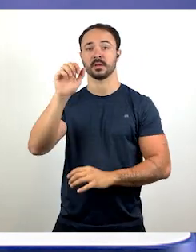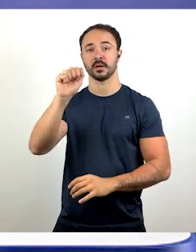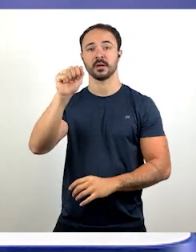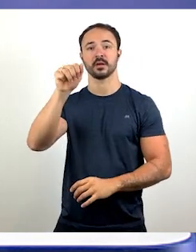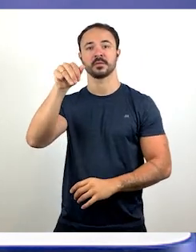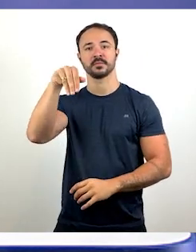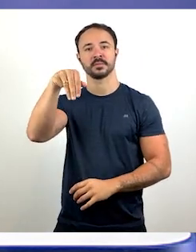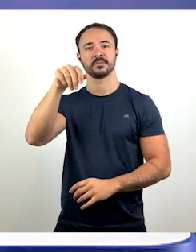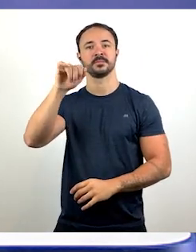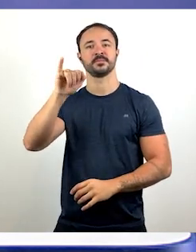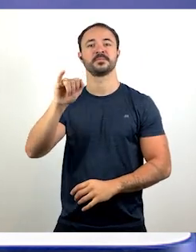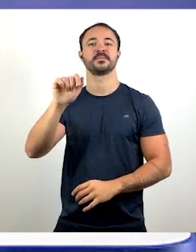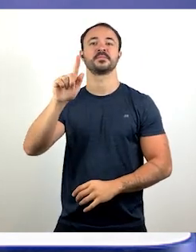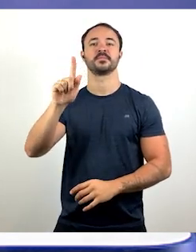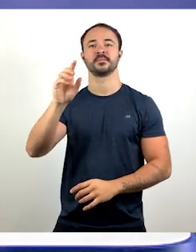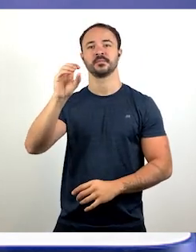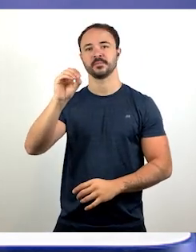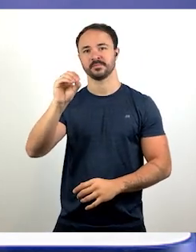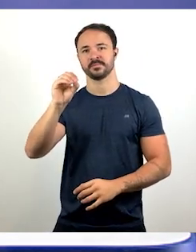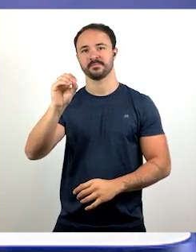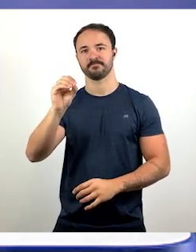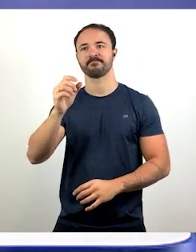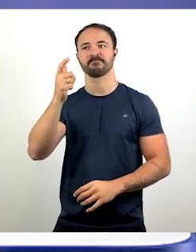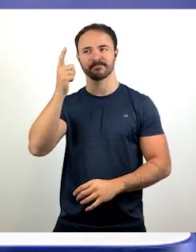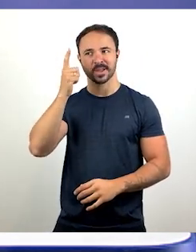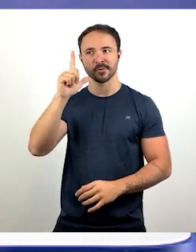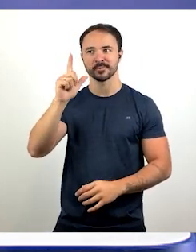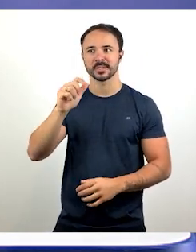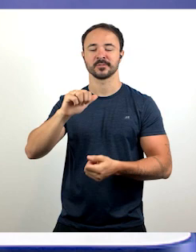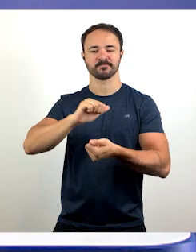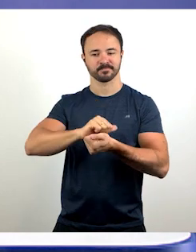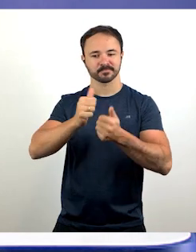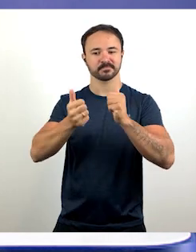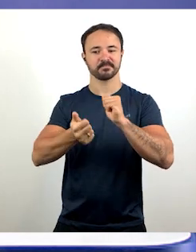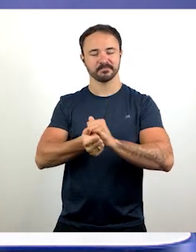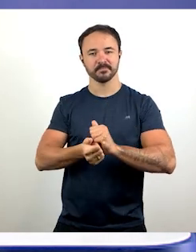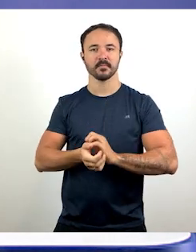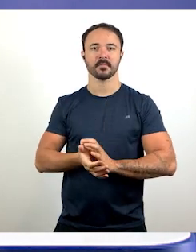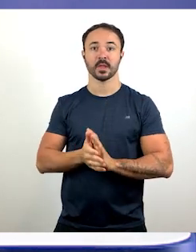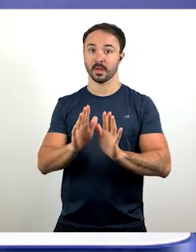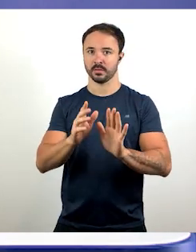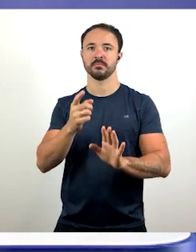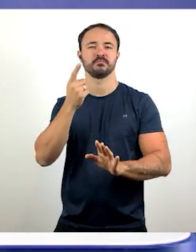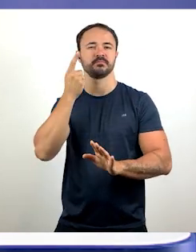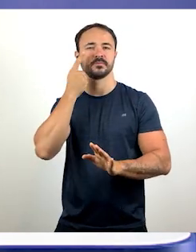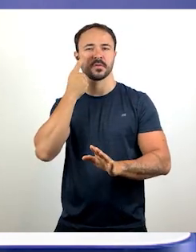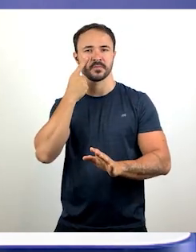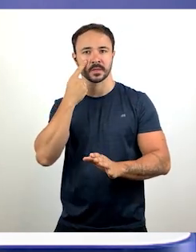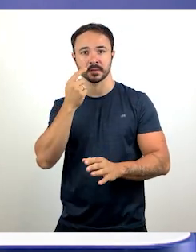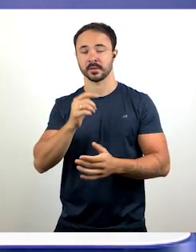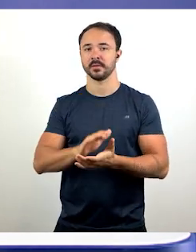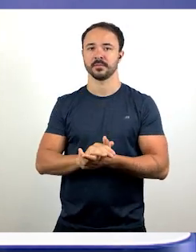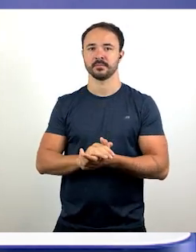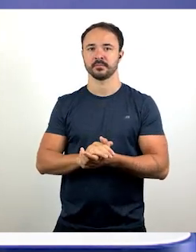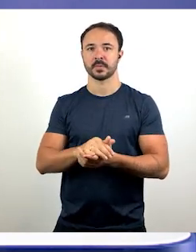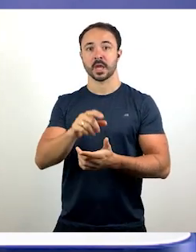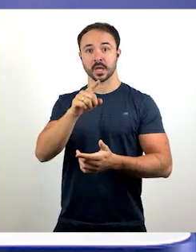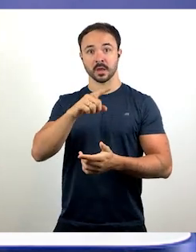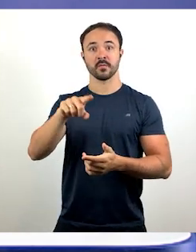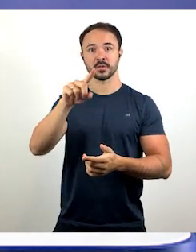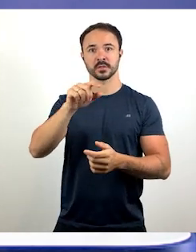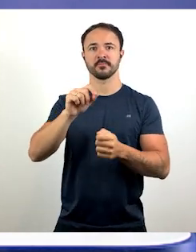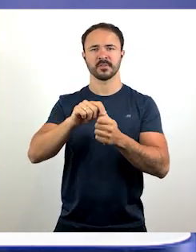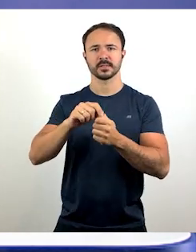amigo. E a partir daí, a gente consegue fazer essa conversão. Vejamos como é que fica